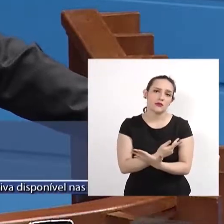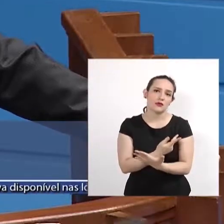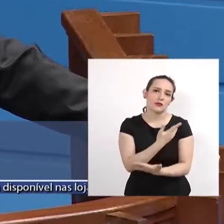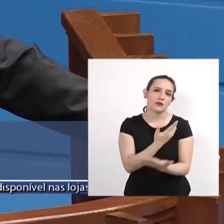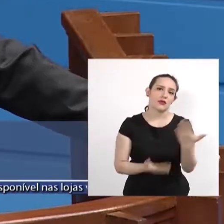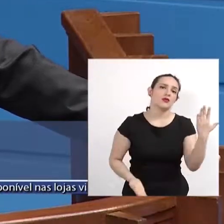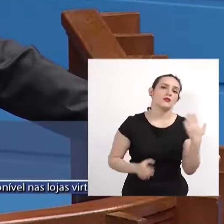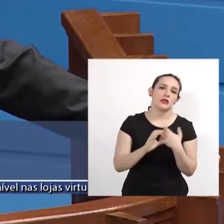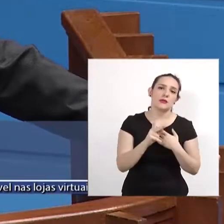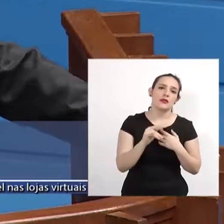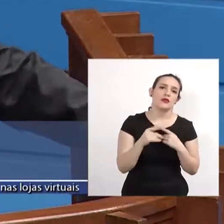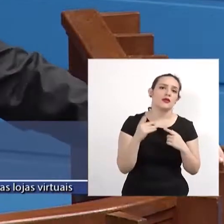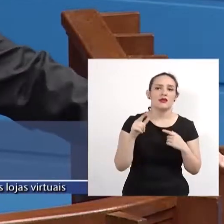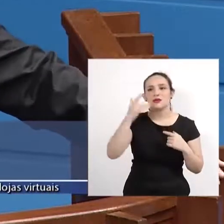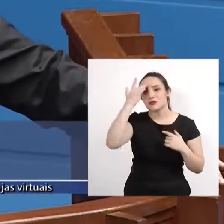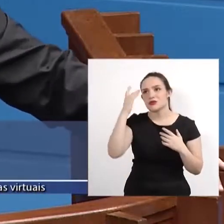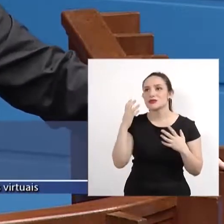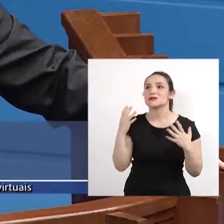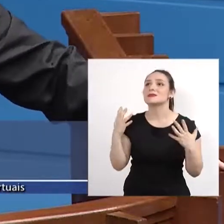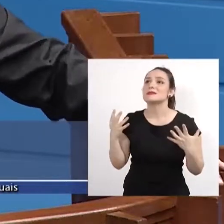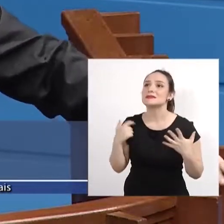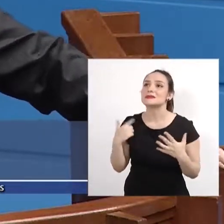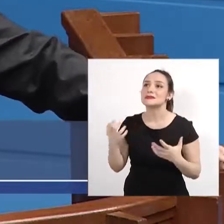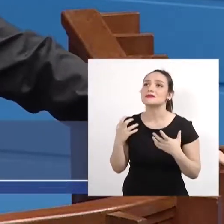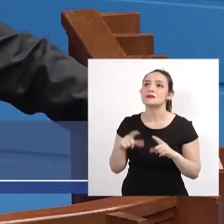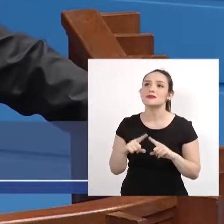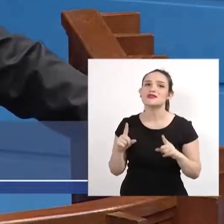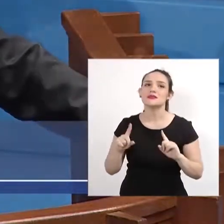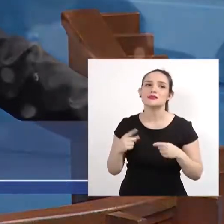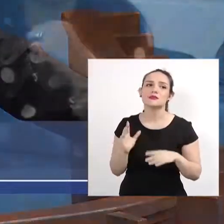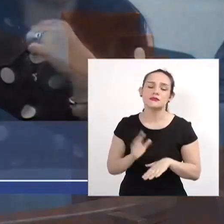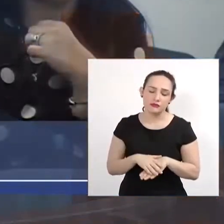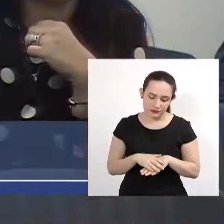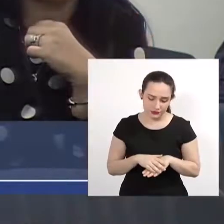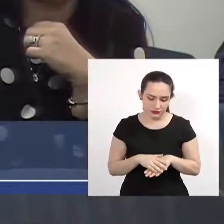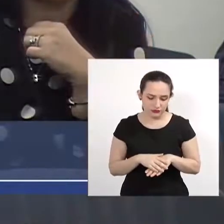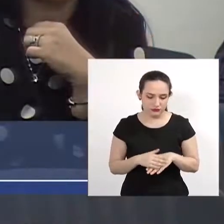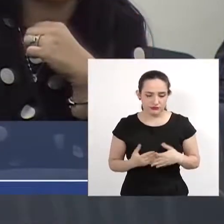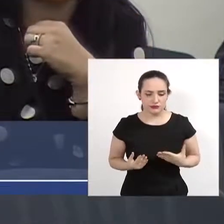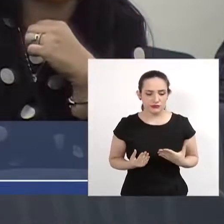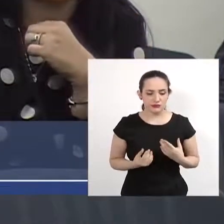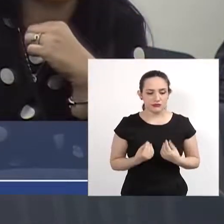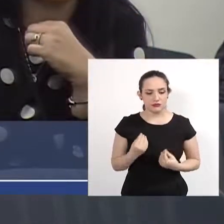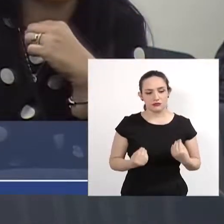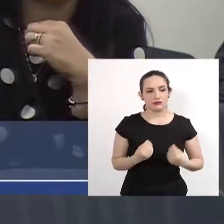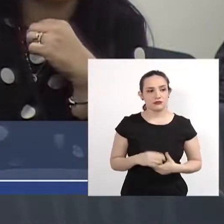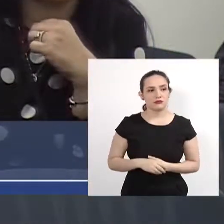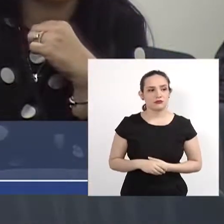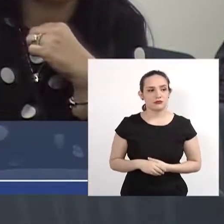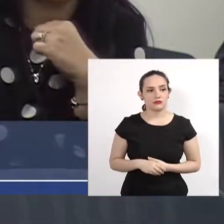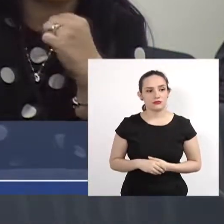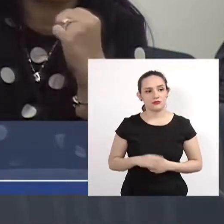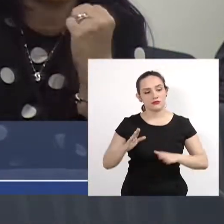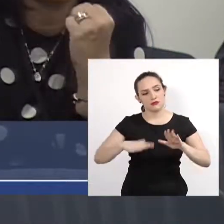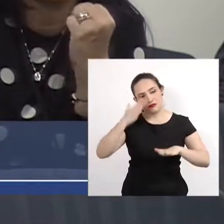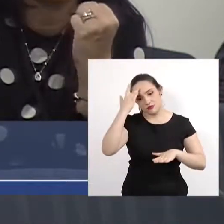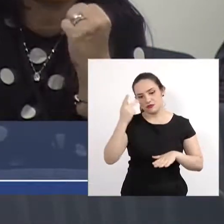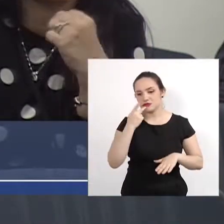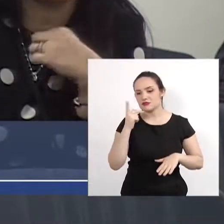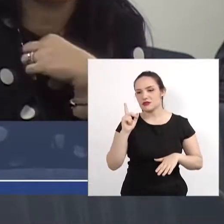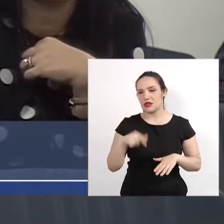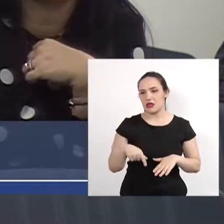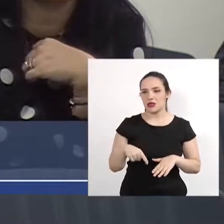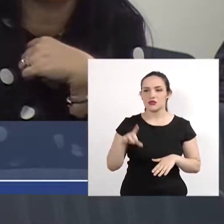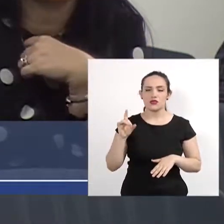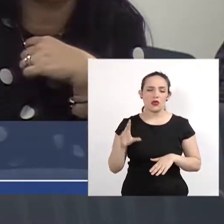pessoas ao não termos um fato determinado e, ao final, as pessoas dizerem: ah, isso era